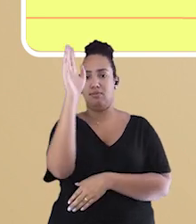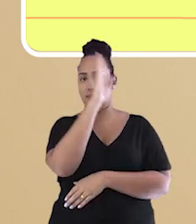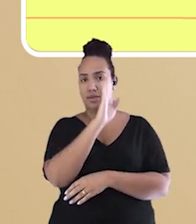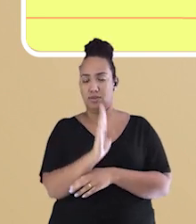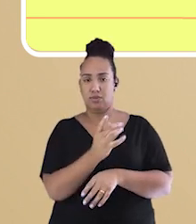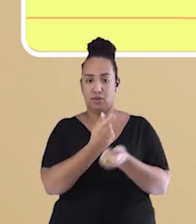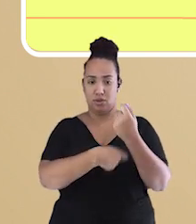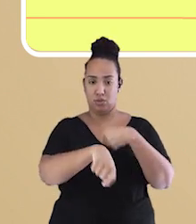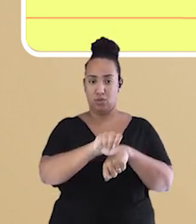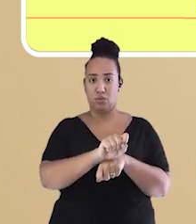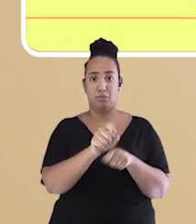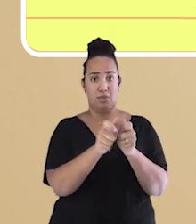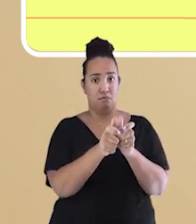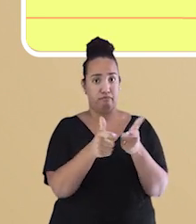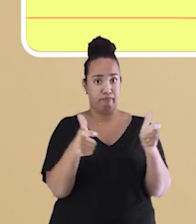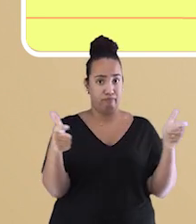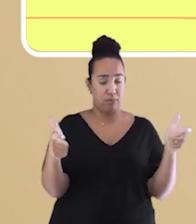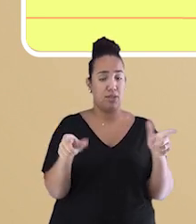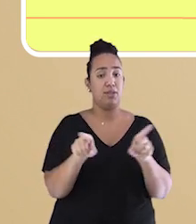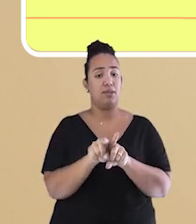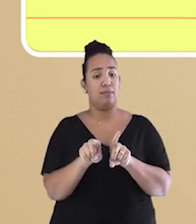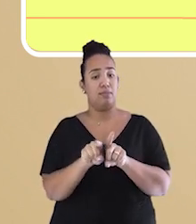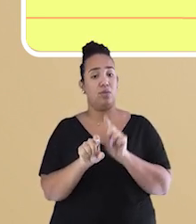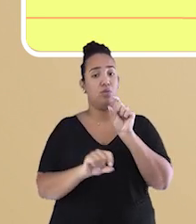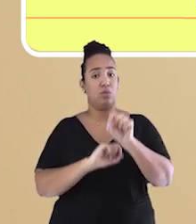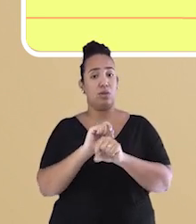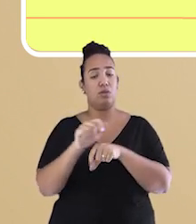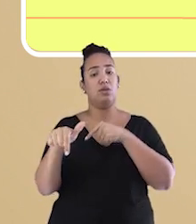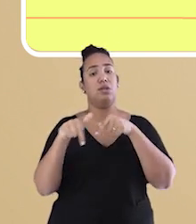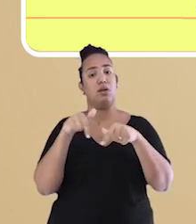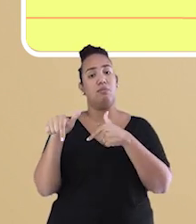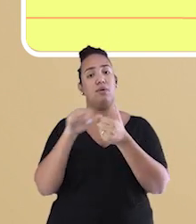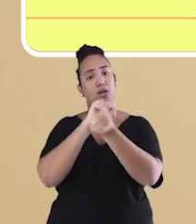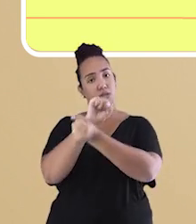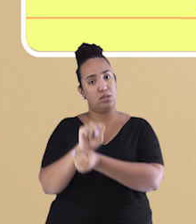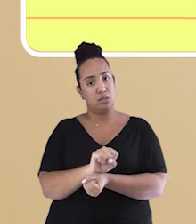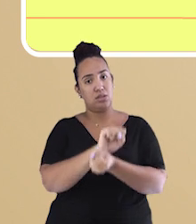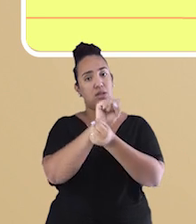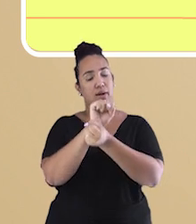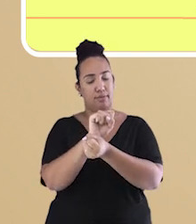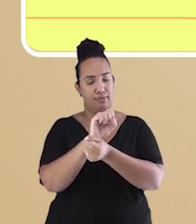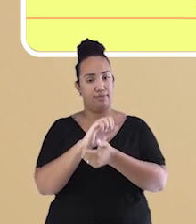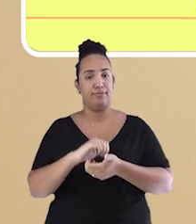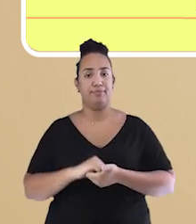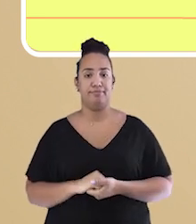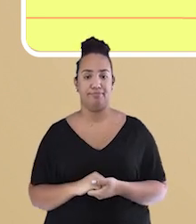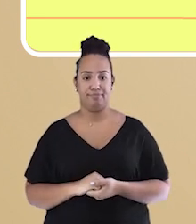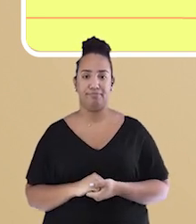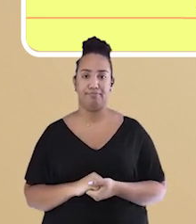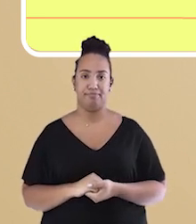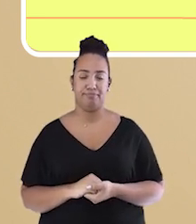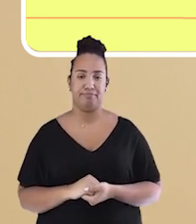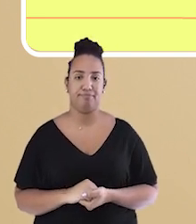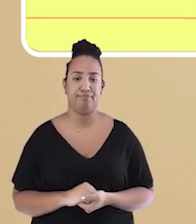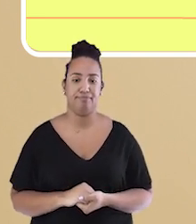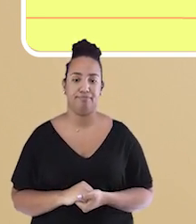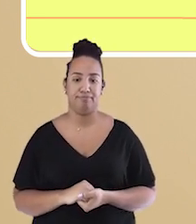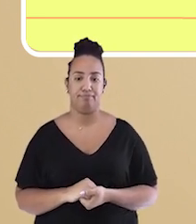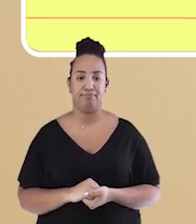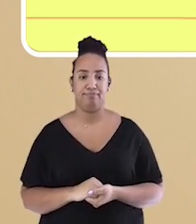pela economia, que cresceu muito, quanto pela mão de obra usada para o serviço, que era toda escrava.